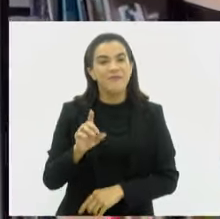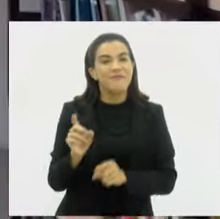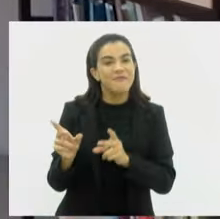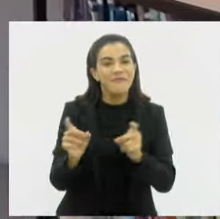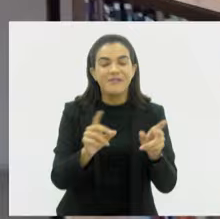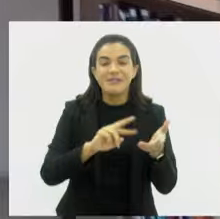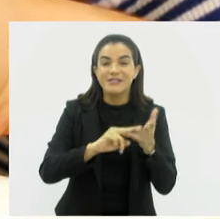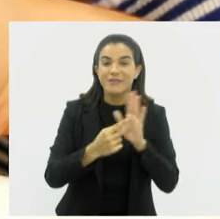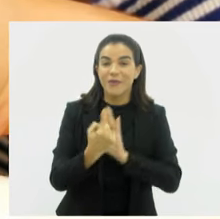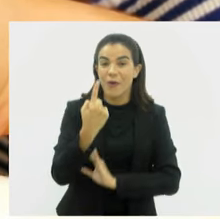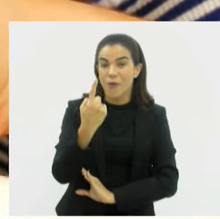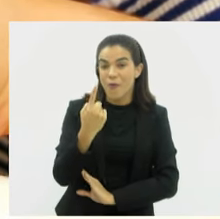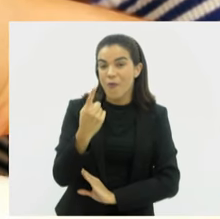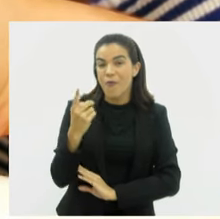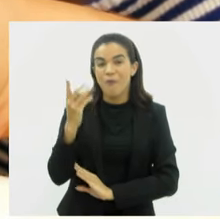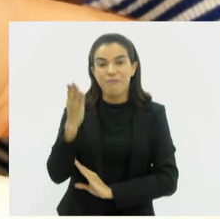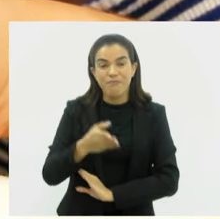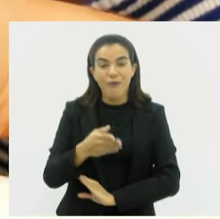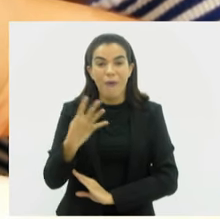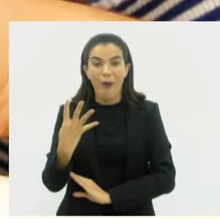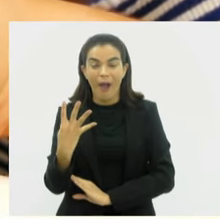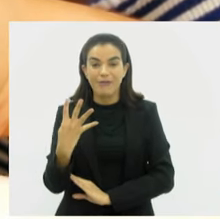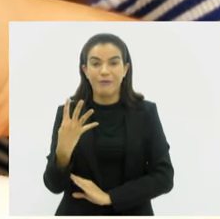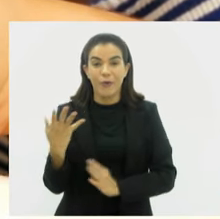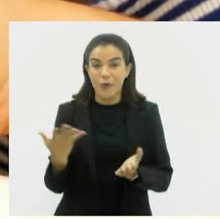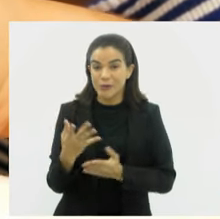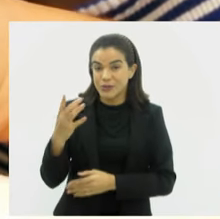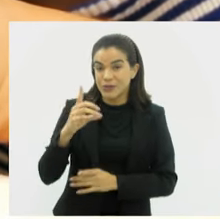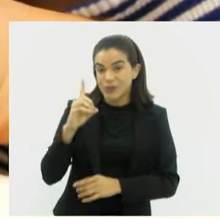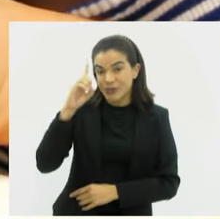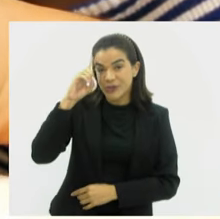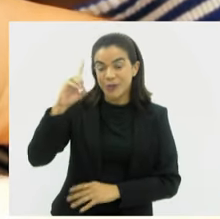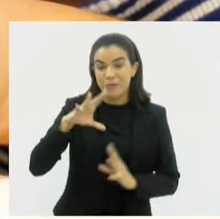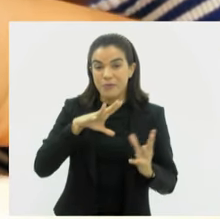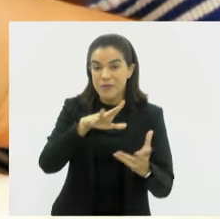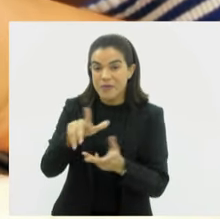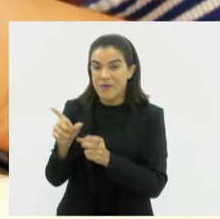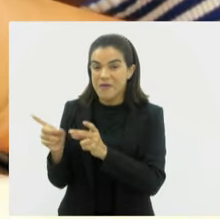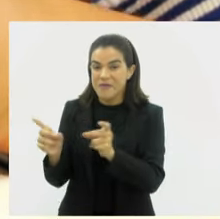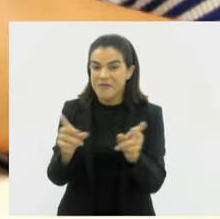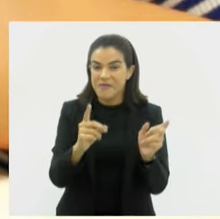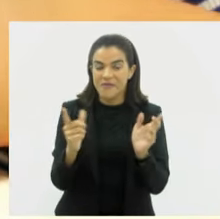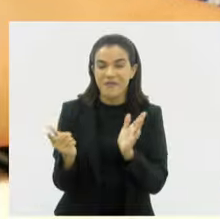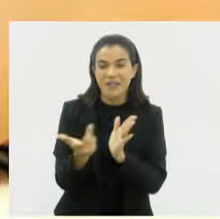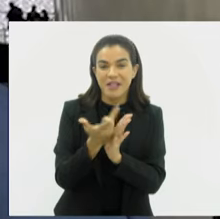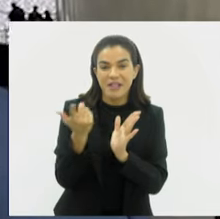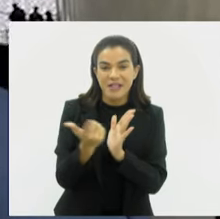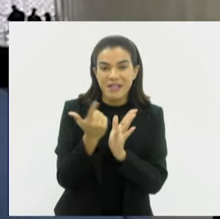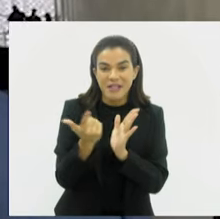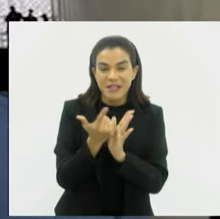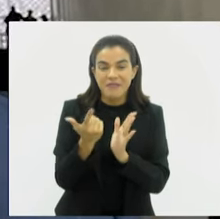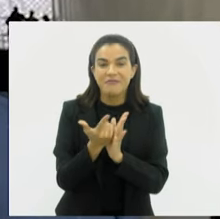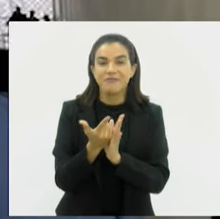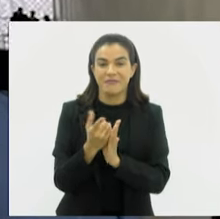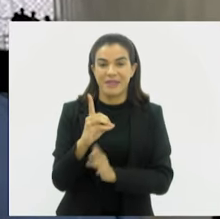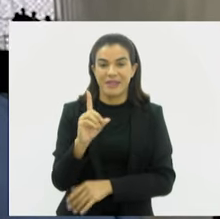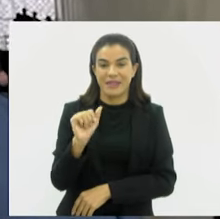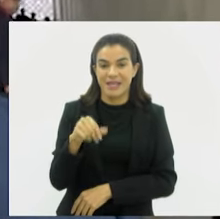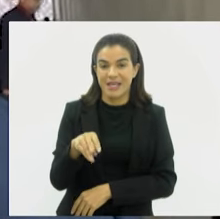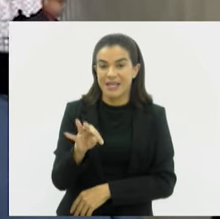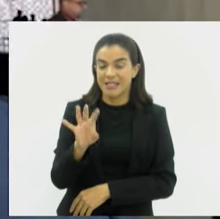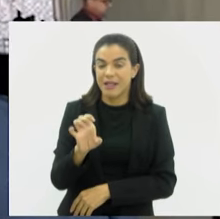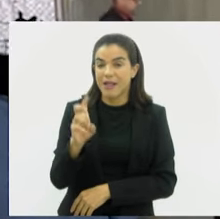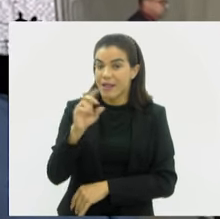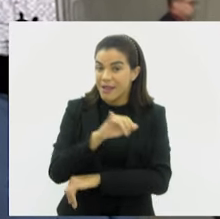mercado varejista. Neste Dia Mundial do Livro Infantil, o presidente do Sindicato Nacional dos Editores de Livros, Dante Cid, lembra